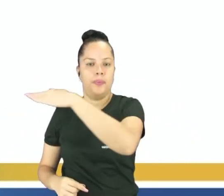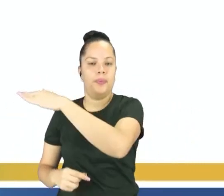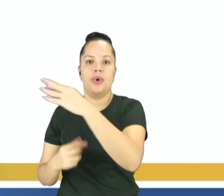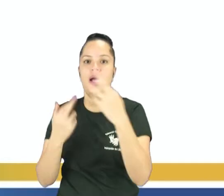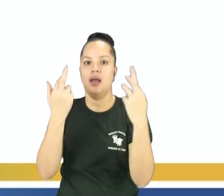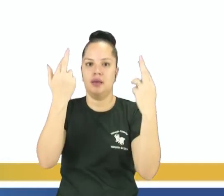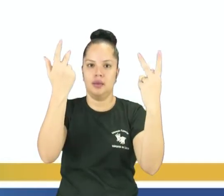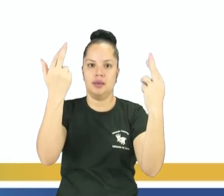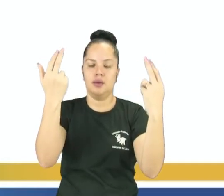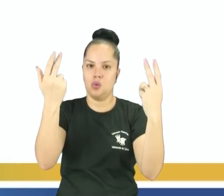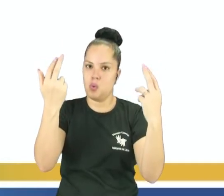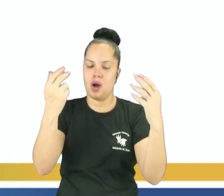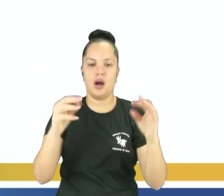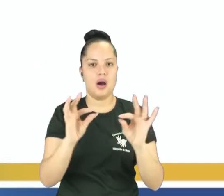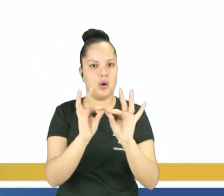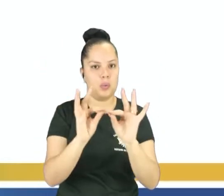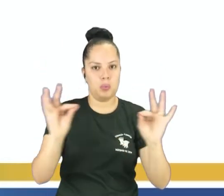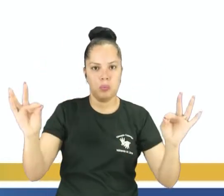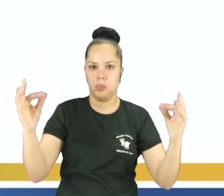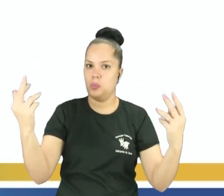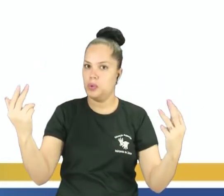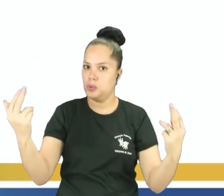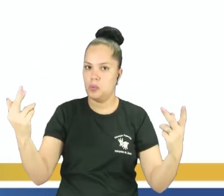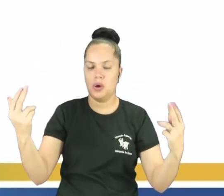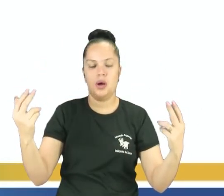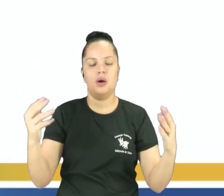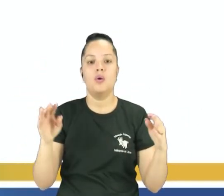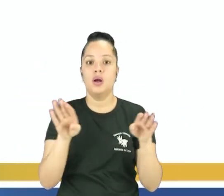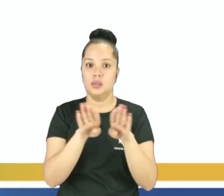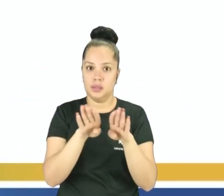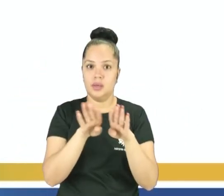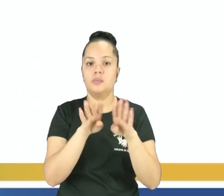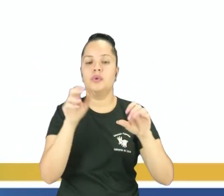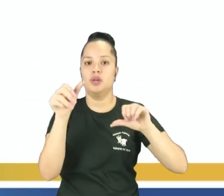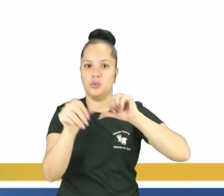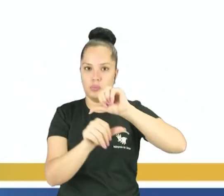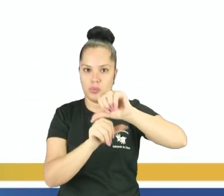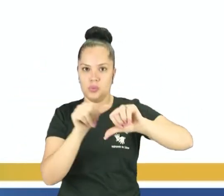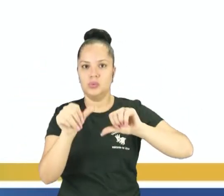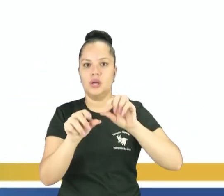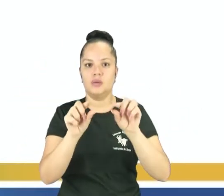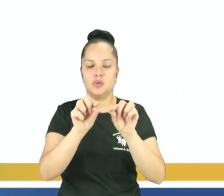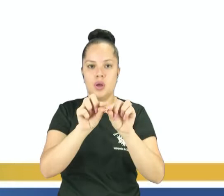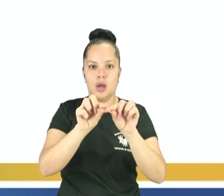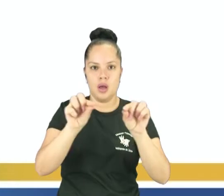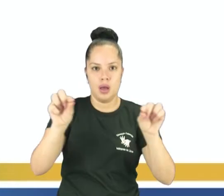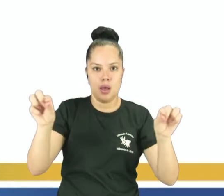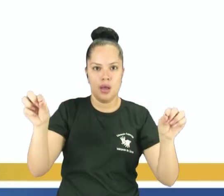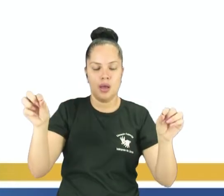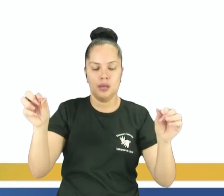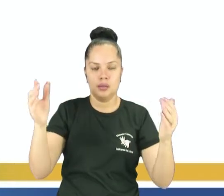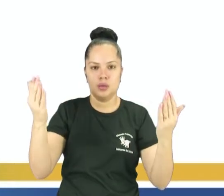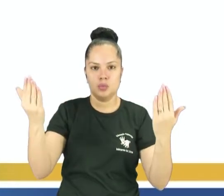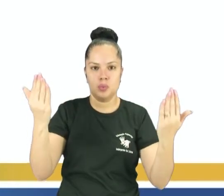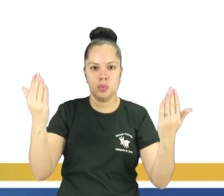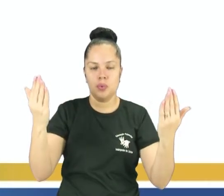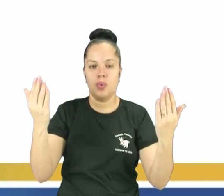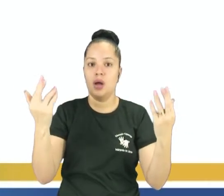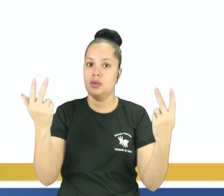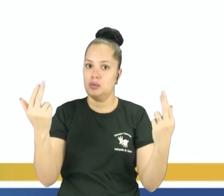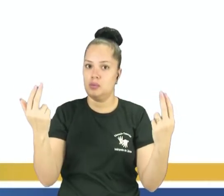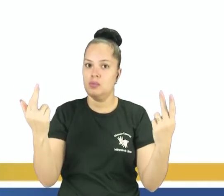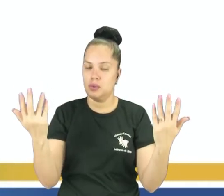todos os segmentos de reta que formam a figura original são transformados em segmentos de retas paralelos e com o mesmo comprimento.